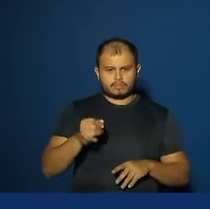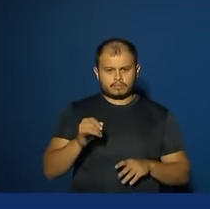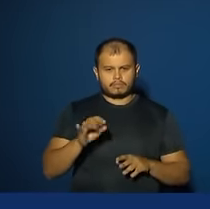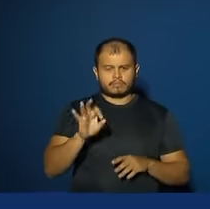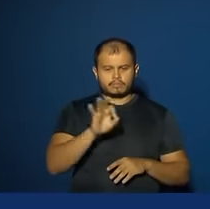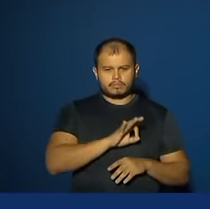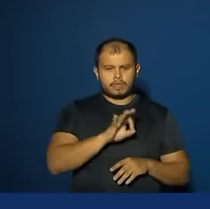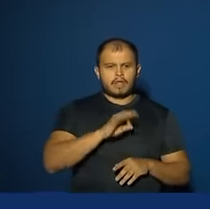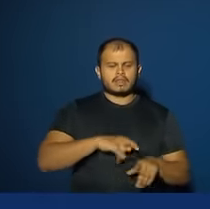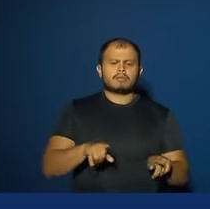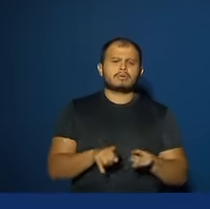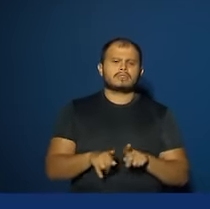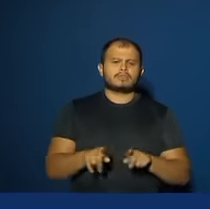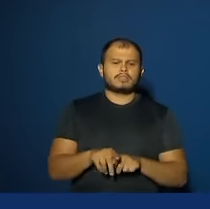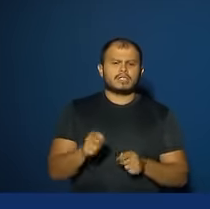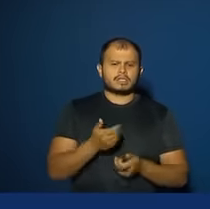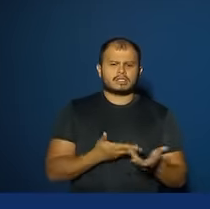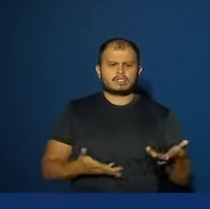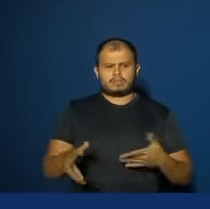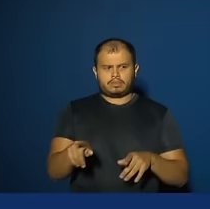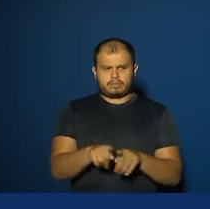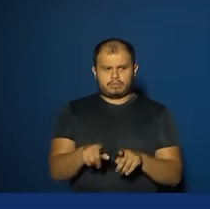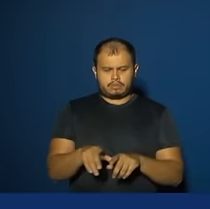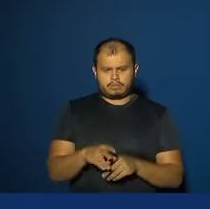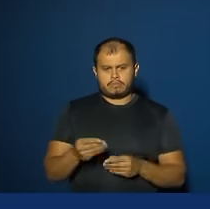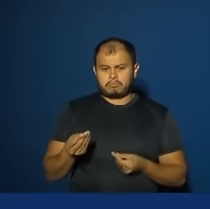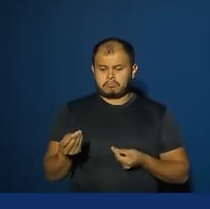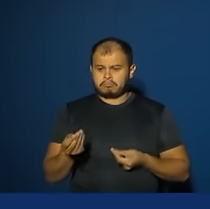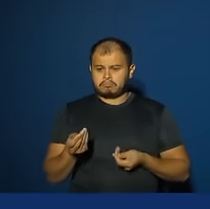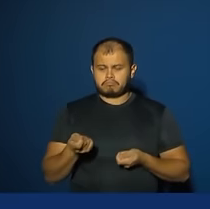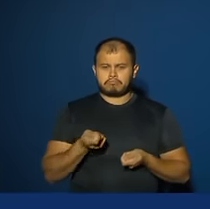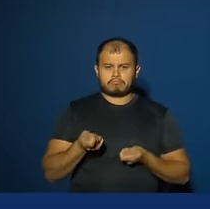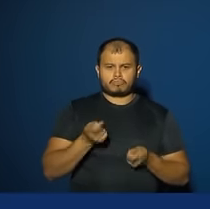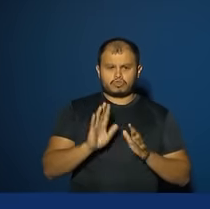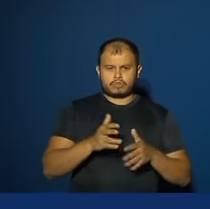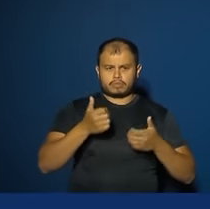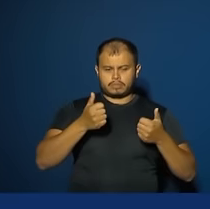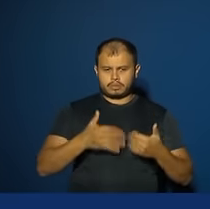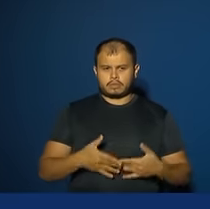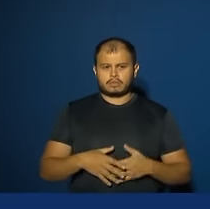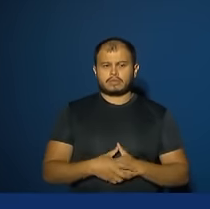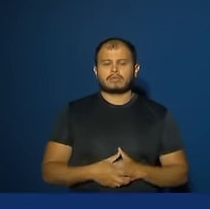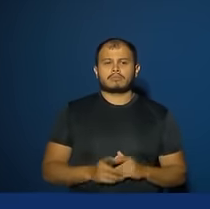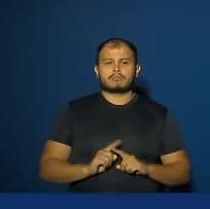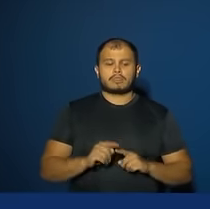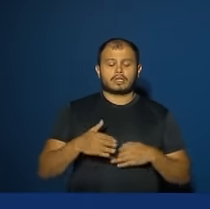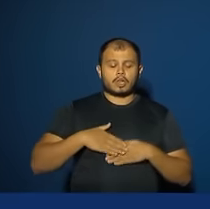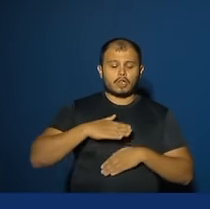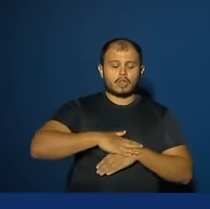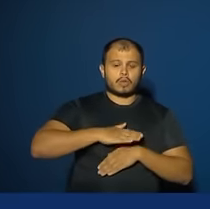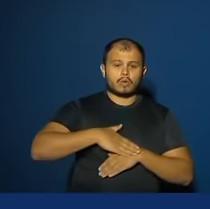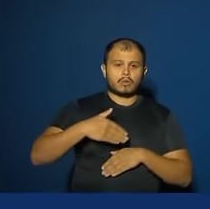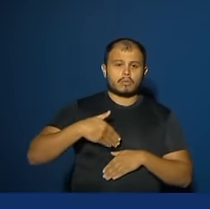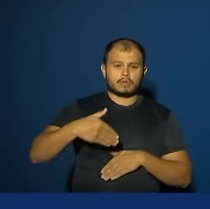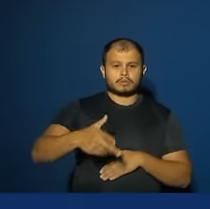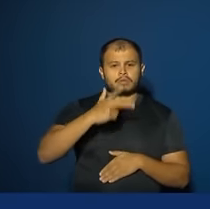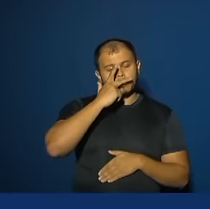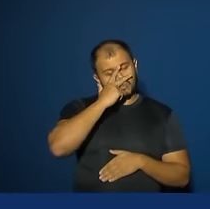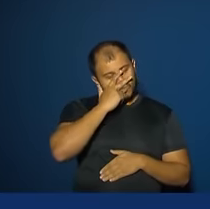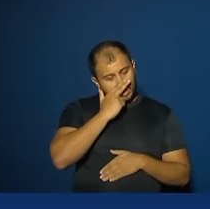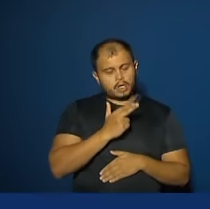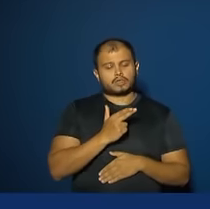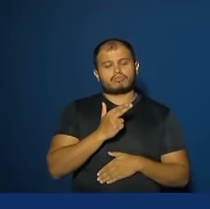espaço para a queda do juro de curto prazo, que é Selic, como o Thiago e o Loio falaram, mas o juro de longo prazo, eu desconfio que